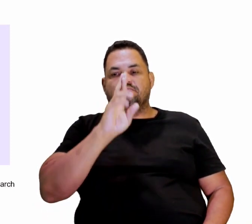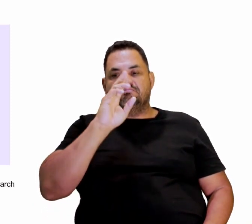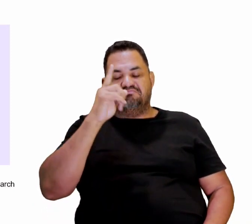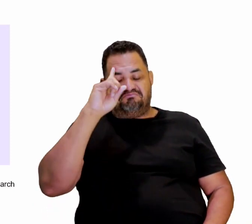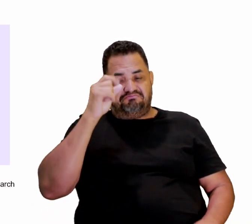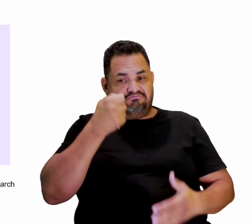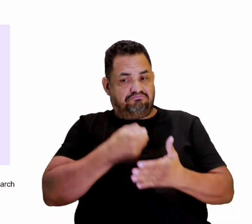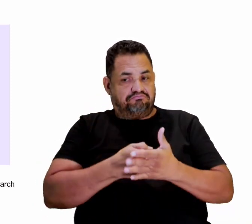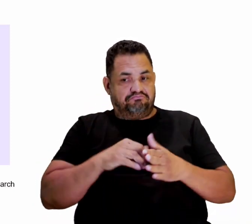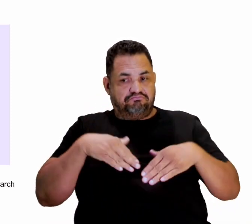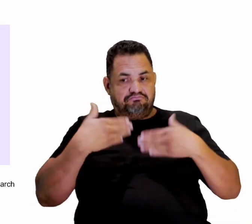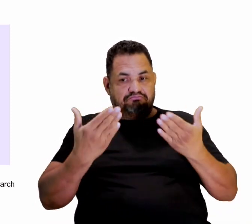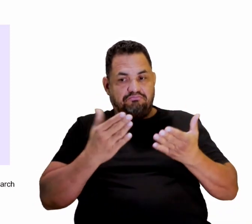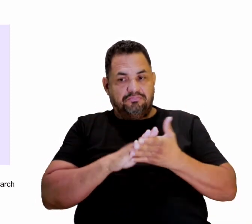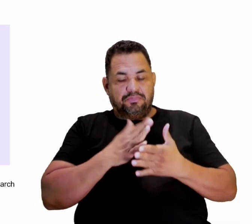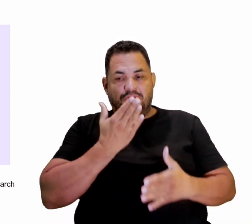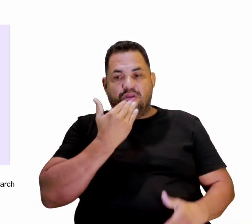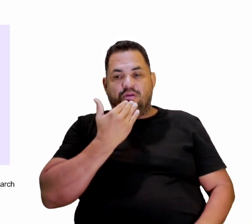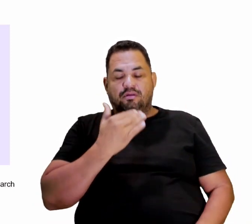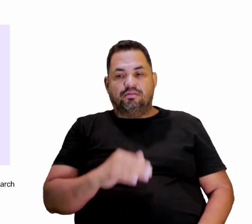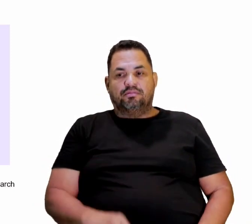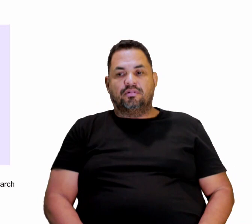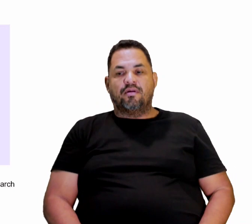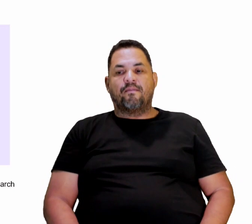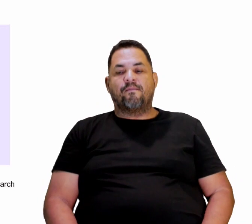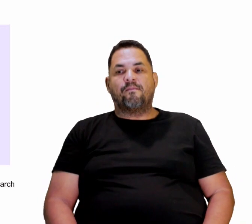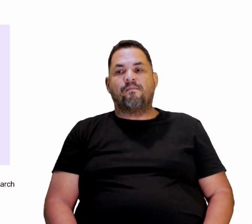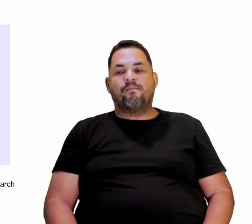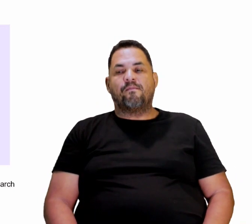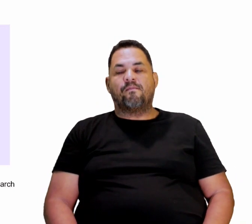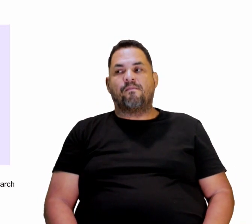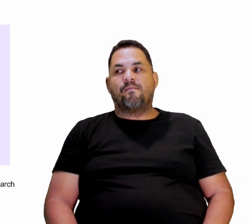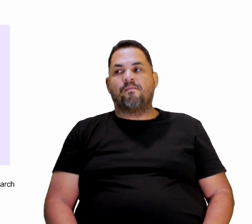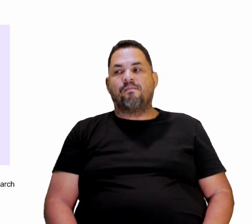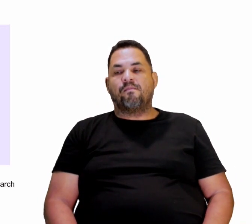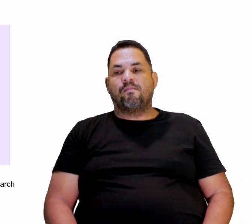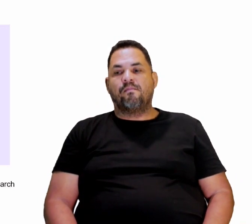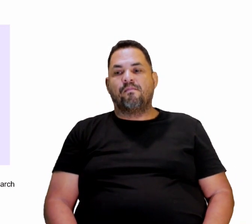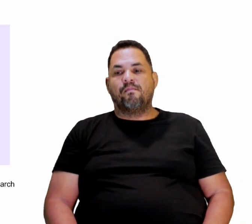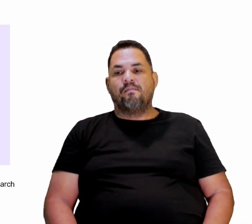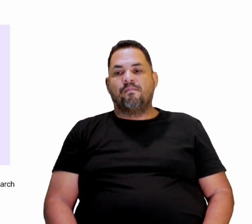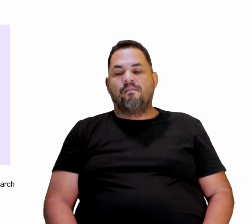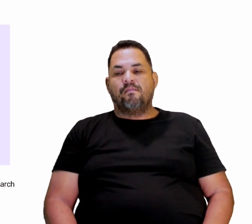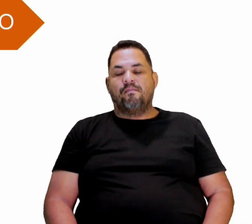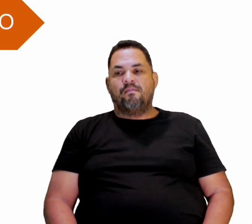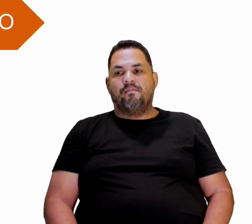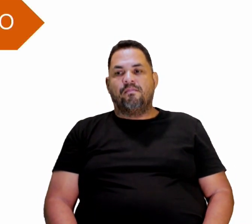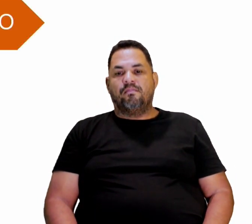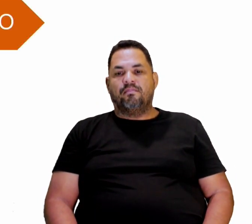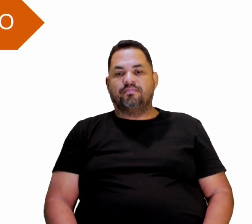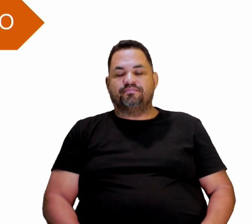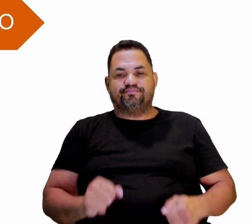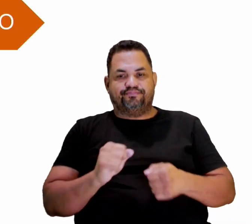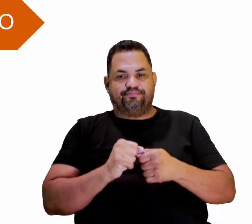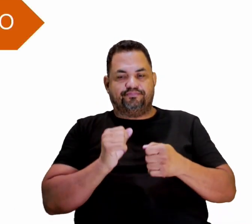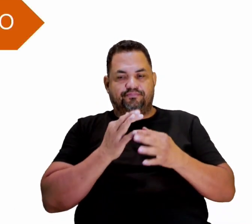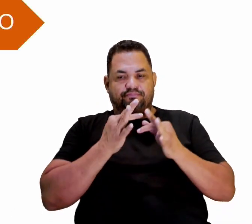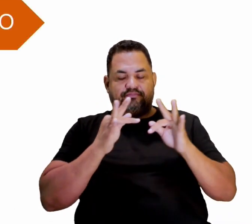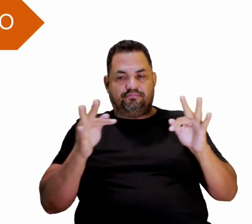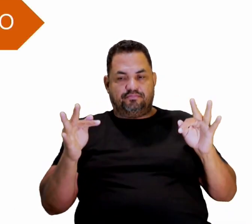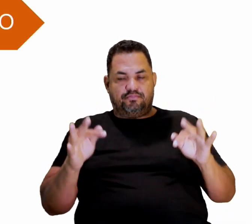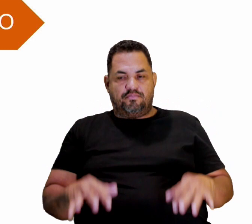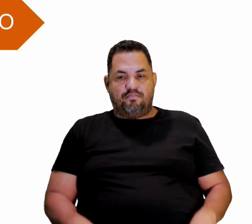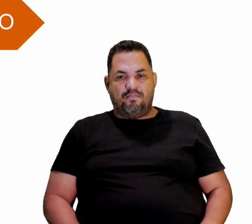decidiu qual dos dois que ela vai comer gigante Ela vai almoçar para fazer frases com